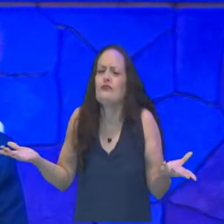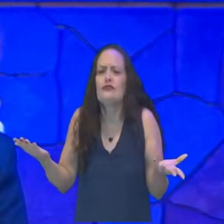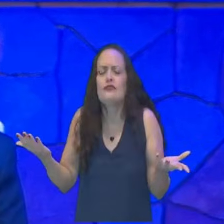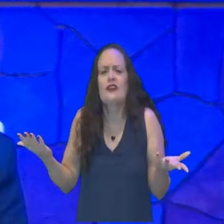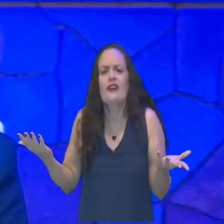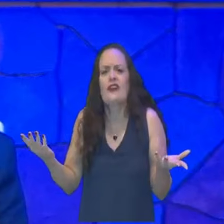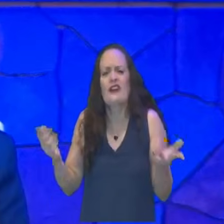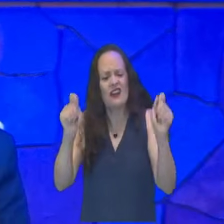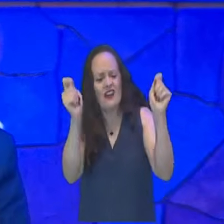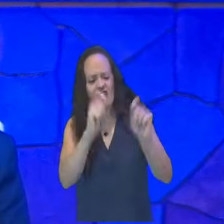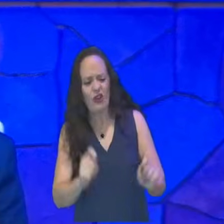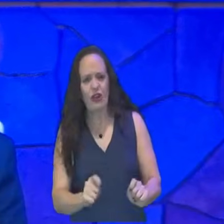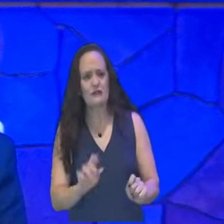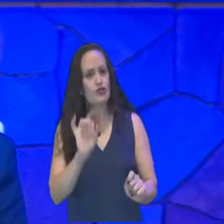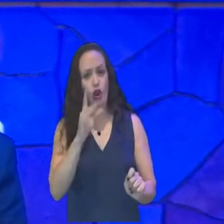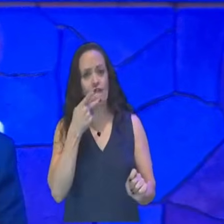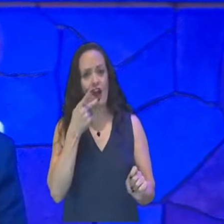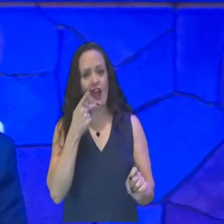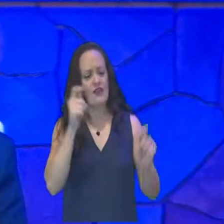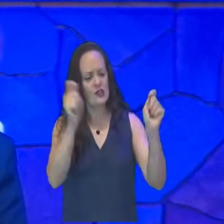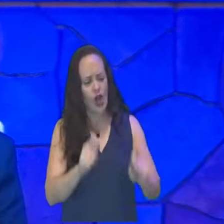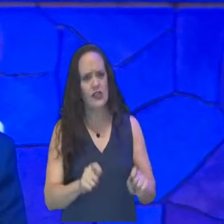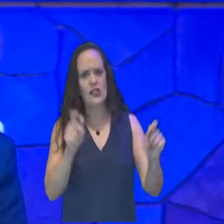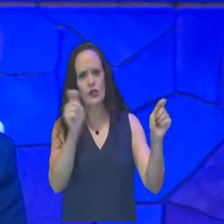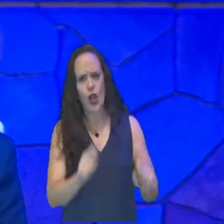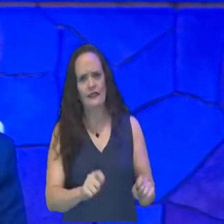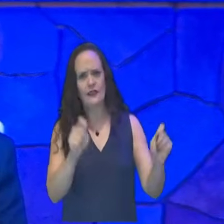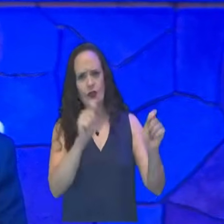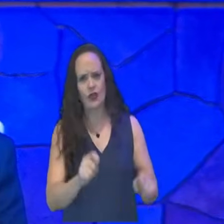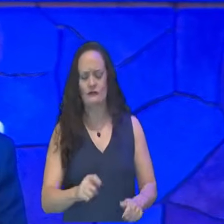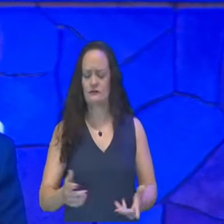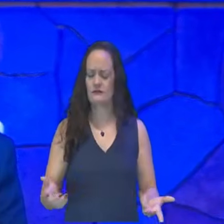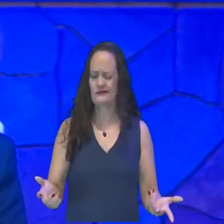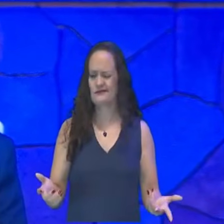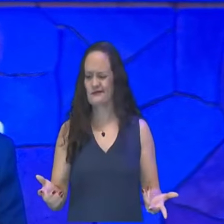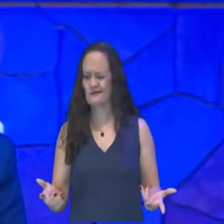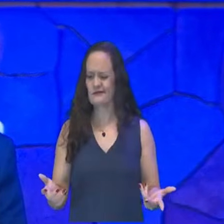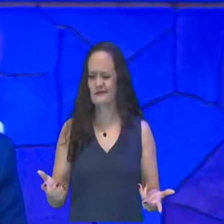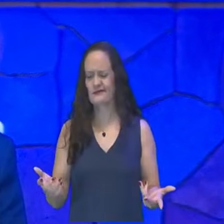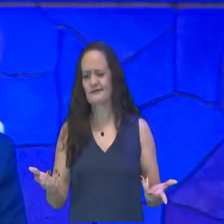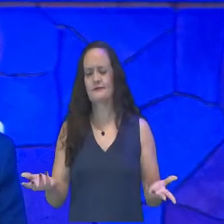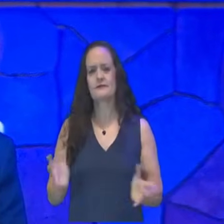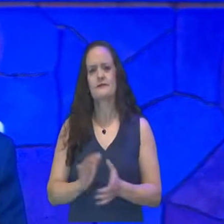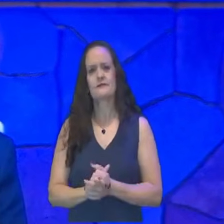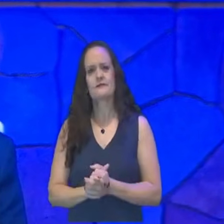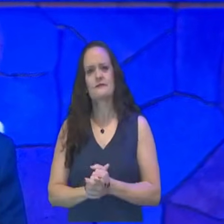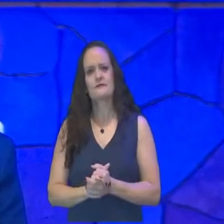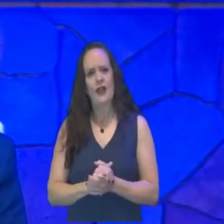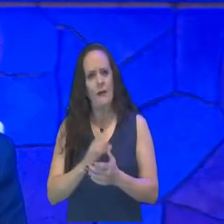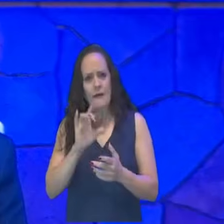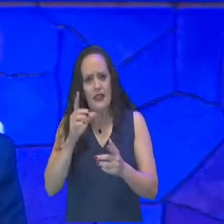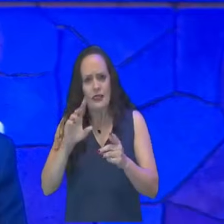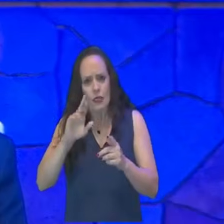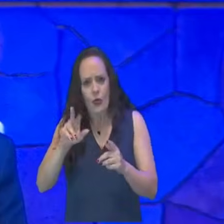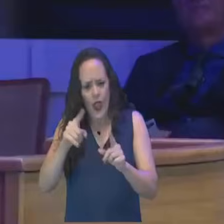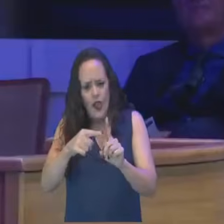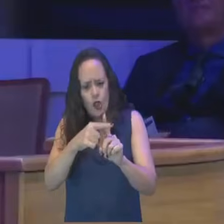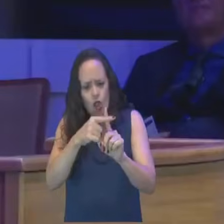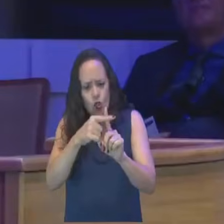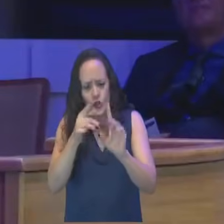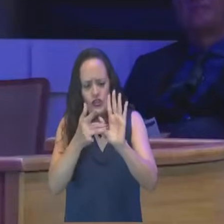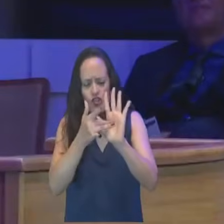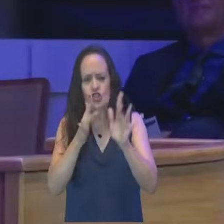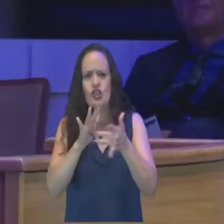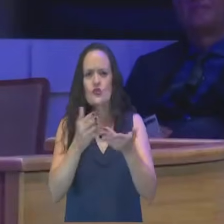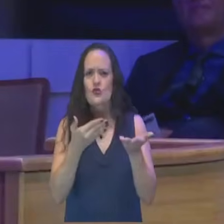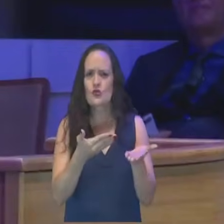Porque é idolatria. Ele só falava isso, ele repetia isso várias vezes. E eu comecei a argumentar, mas não é a cruz de Jesus? Ele não morreu para